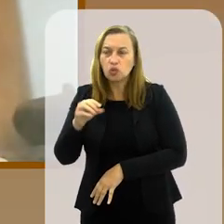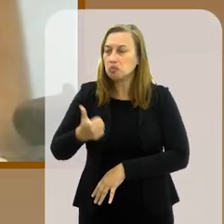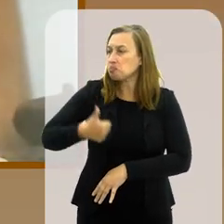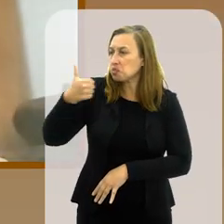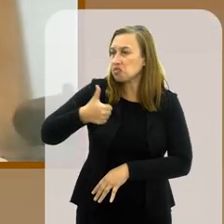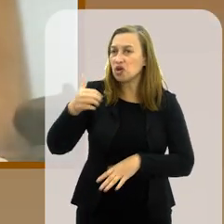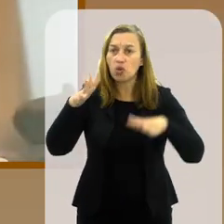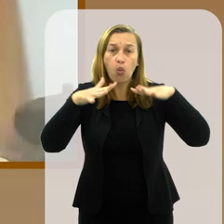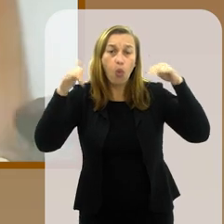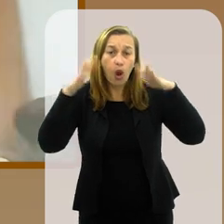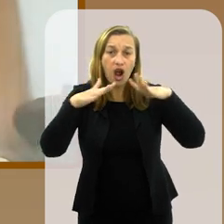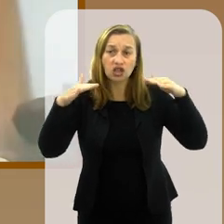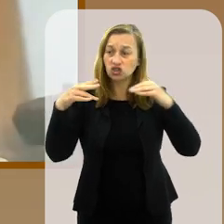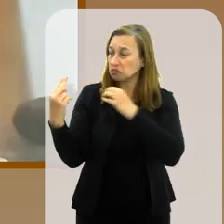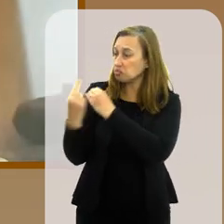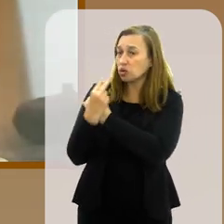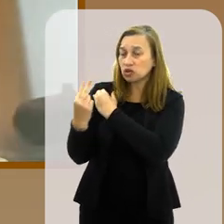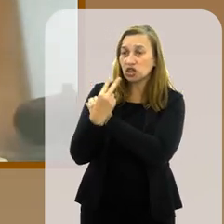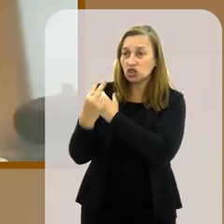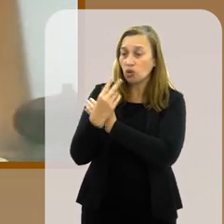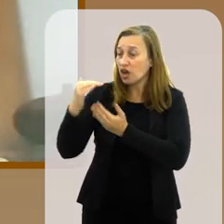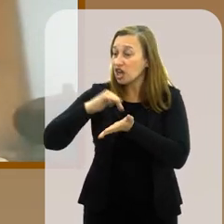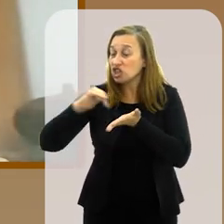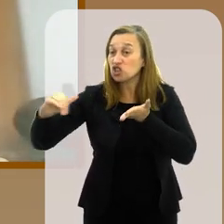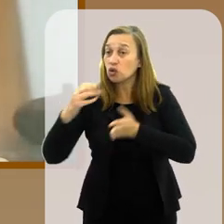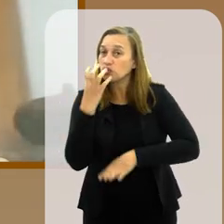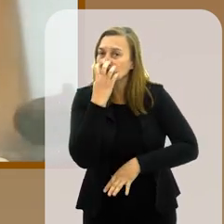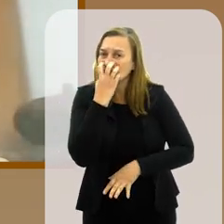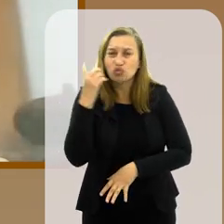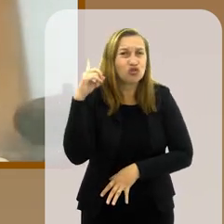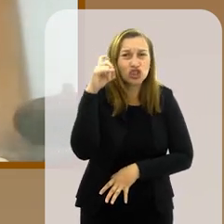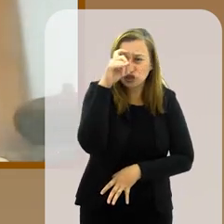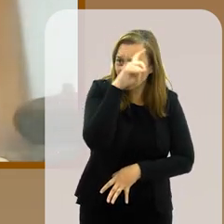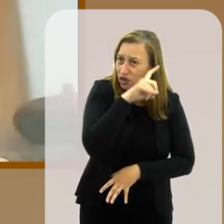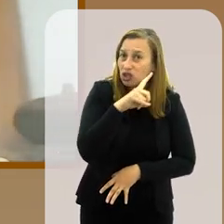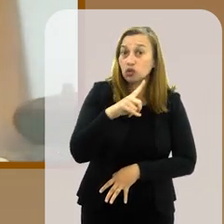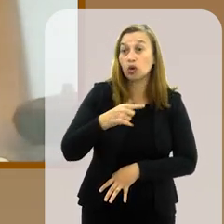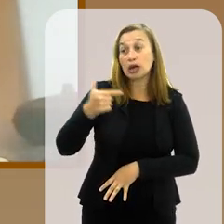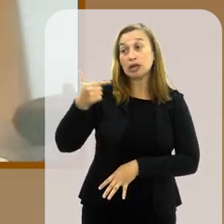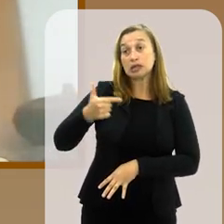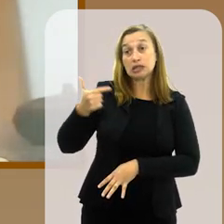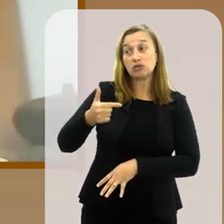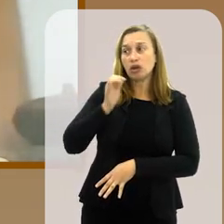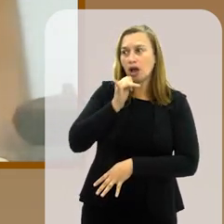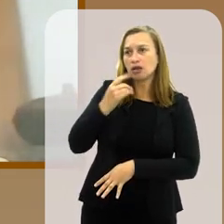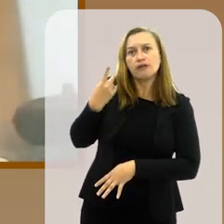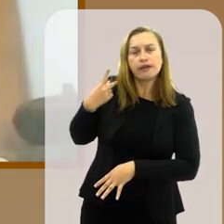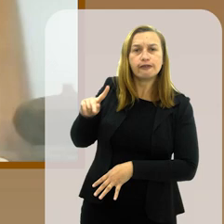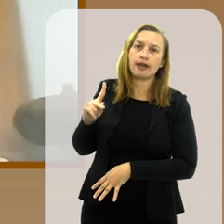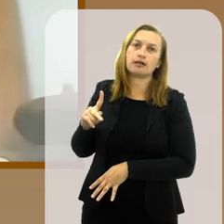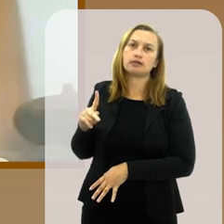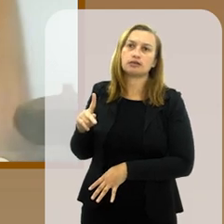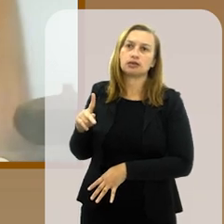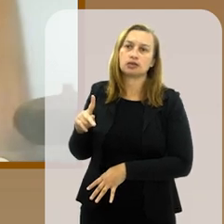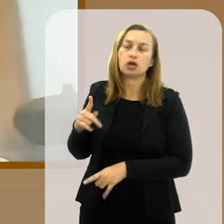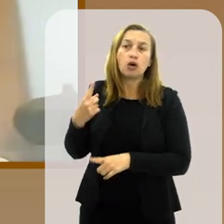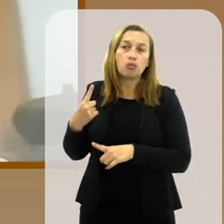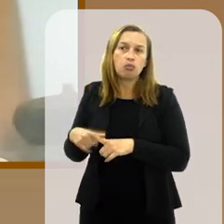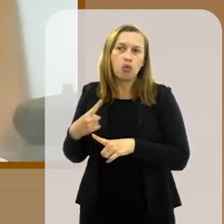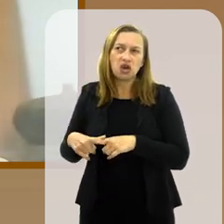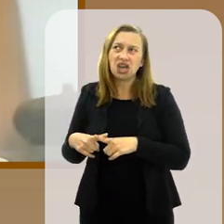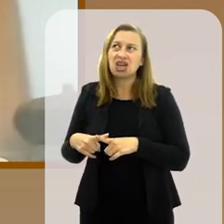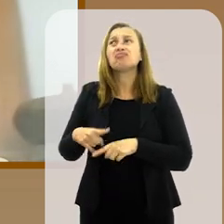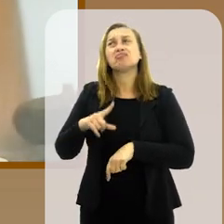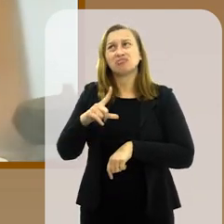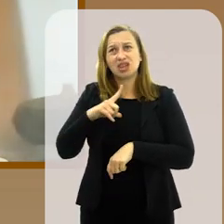muitos anjos apareceram. Ele tirou os pitbulls. Foi muito difícil, segundo a narrativa deles, porque